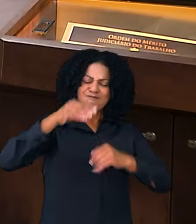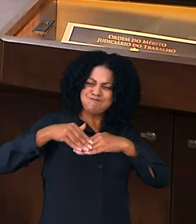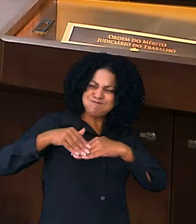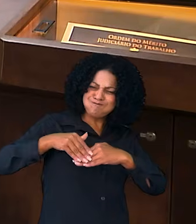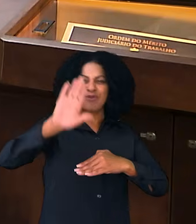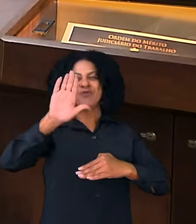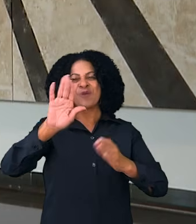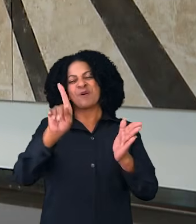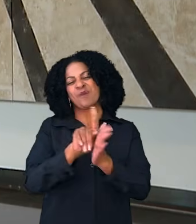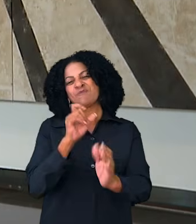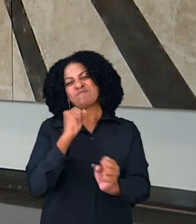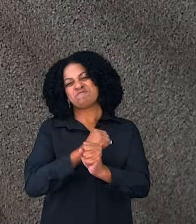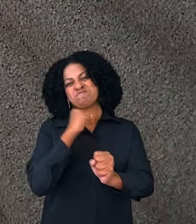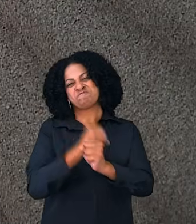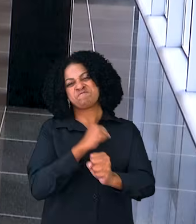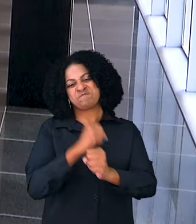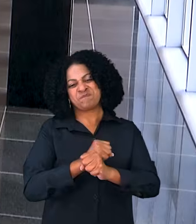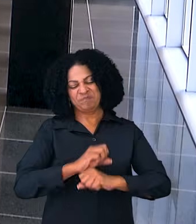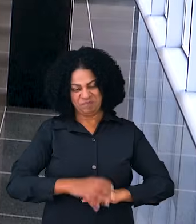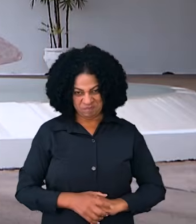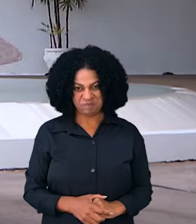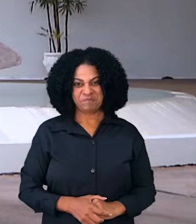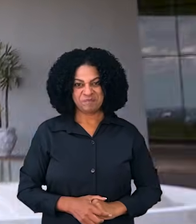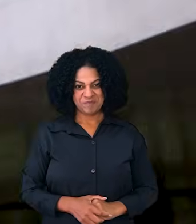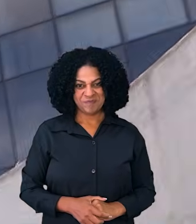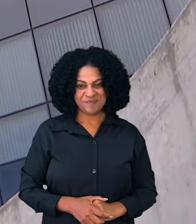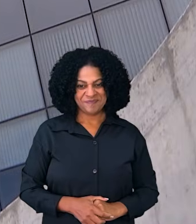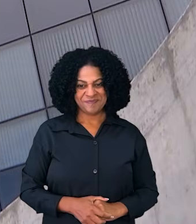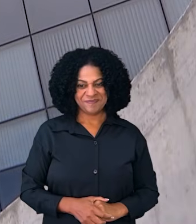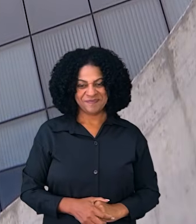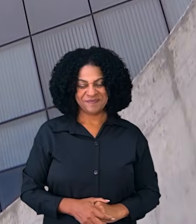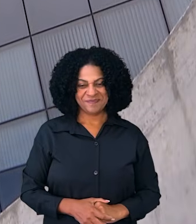além de concreto e cimento.